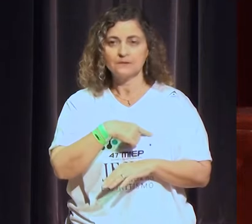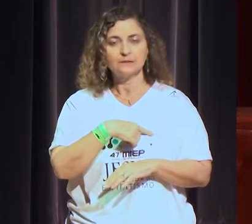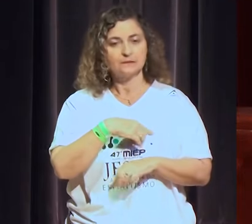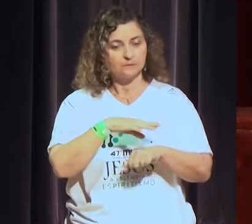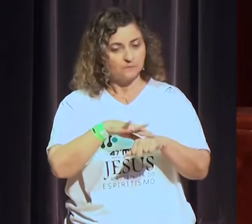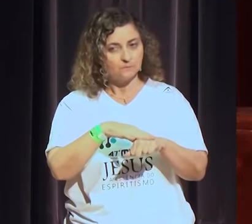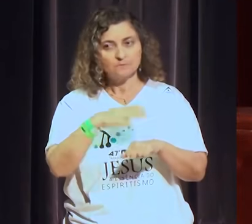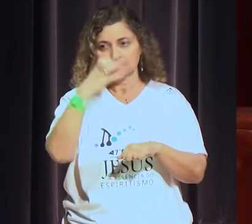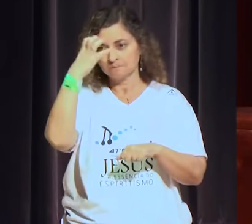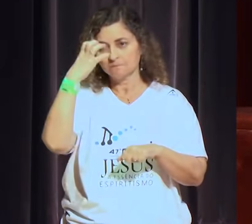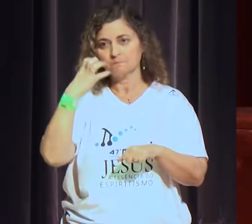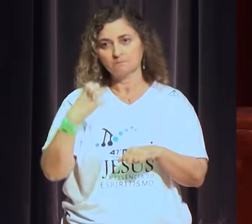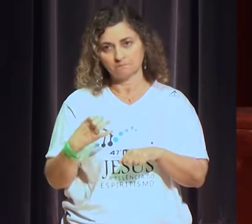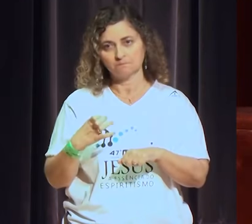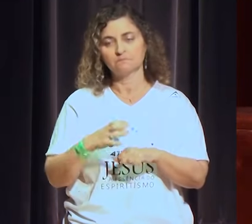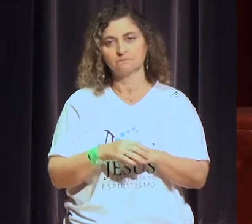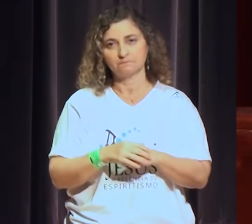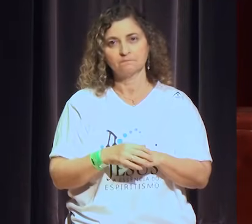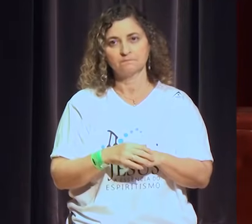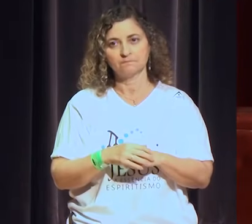Do ponto de vista espiritual.